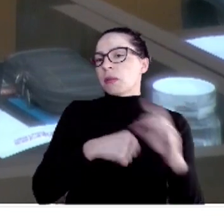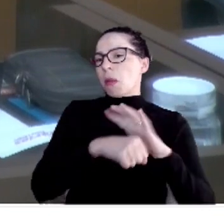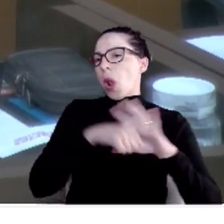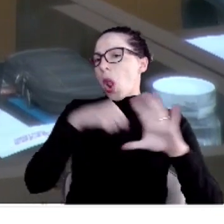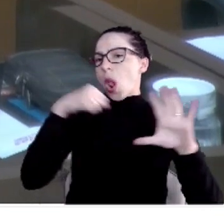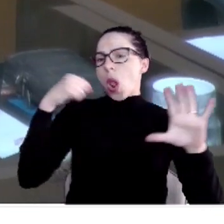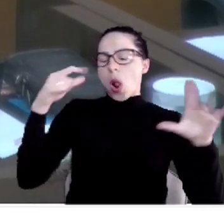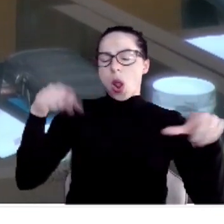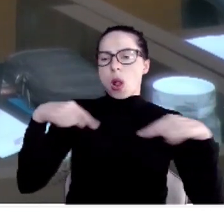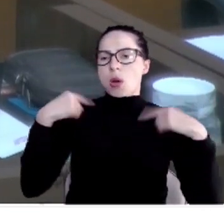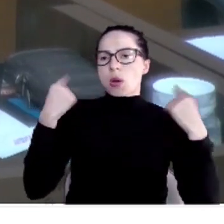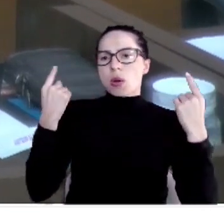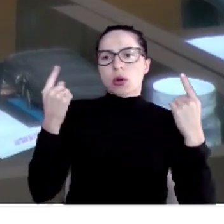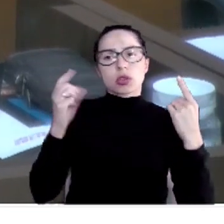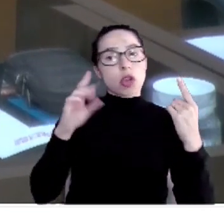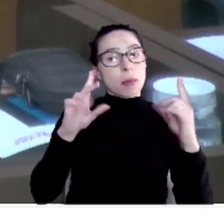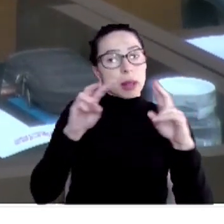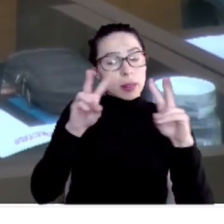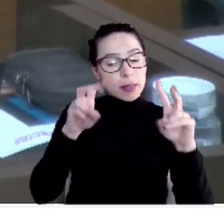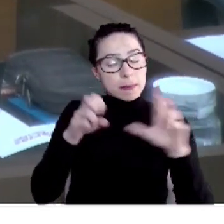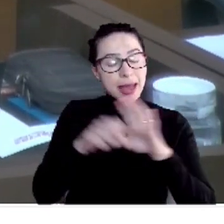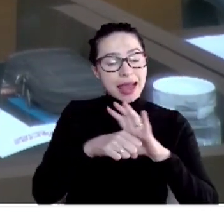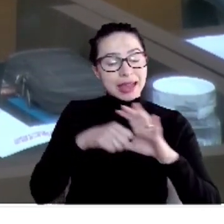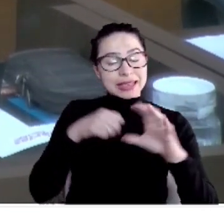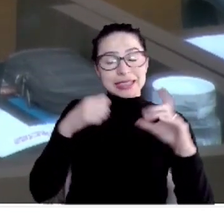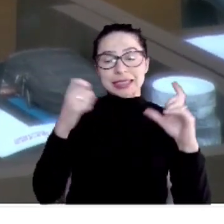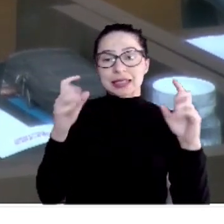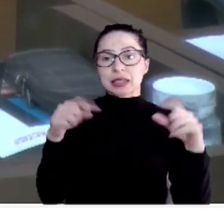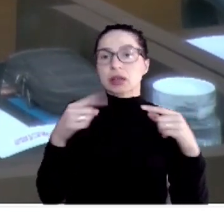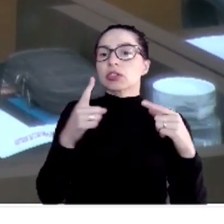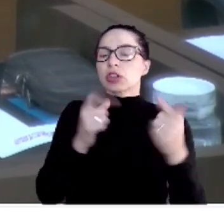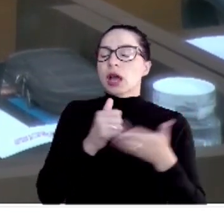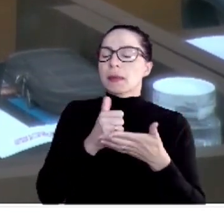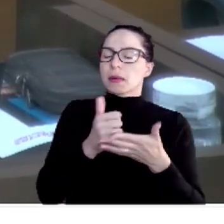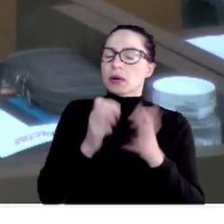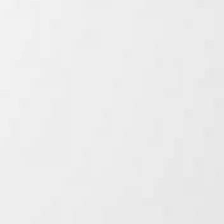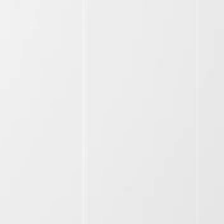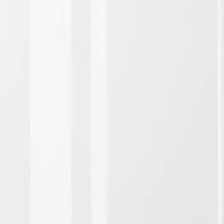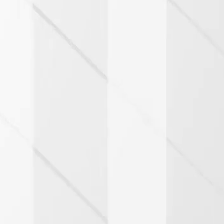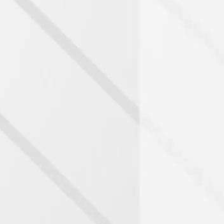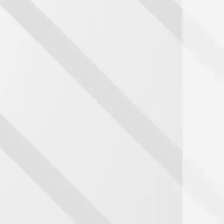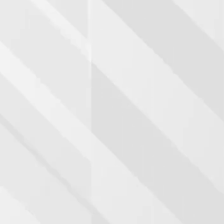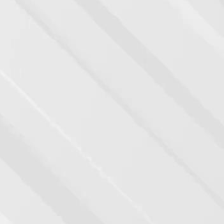só pela agressão, eu já acho que ela merece todo o nosso respeito. Obrigado.